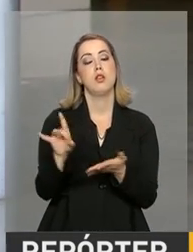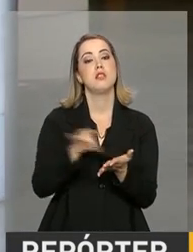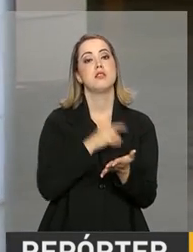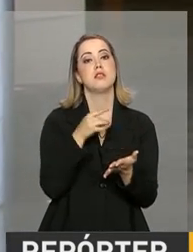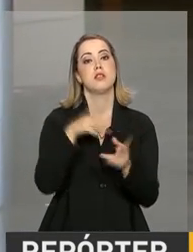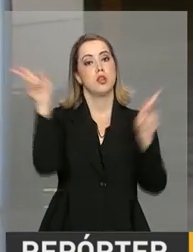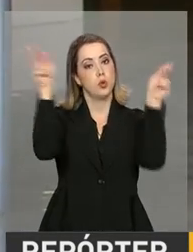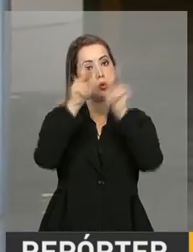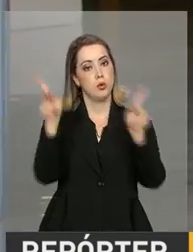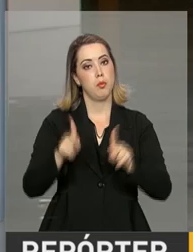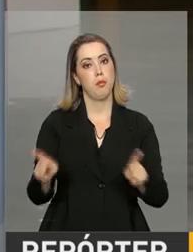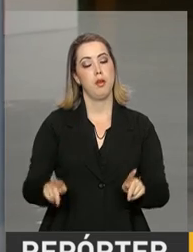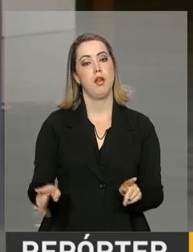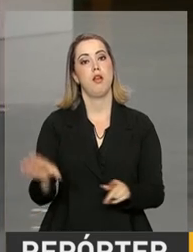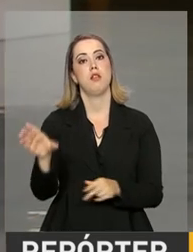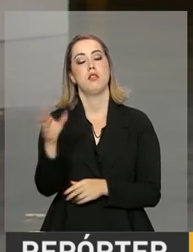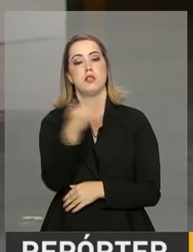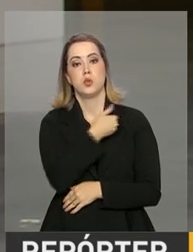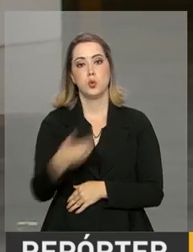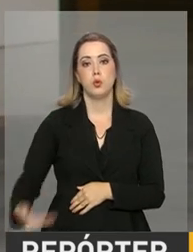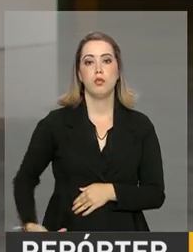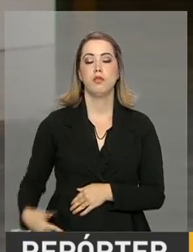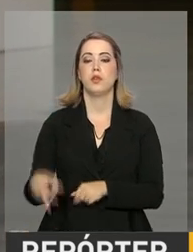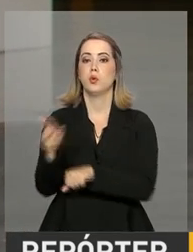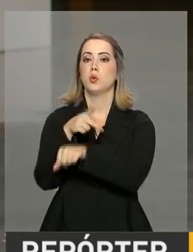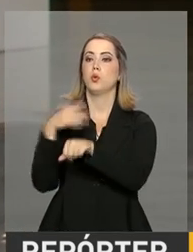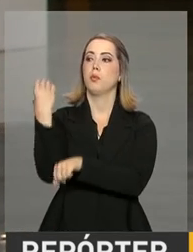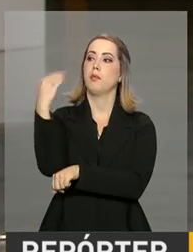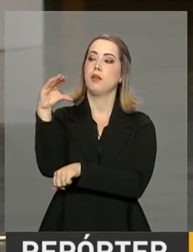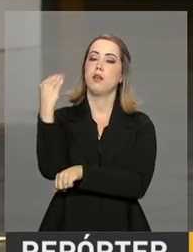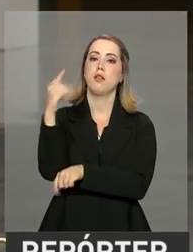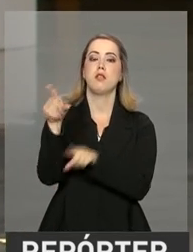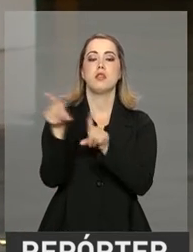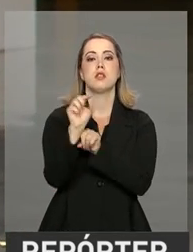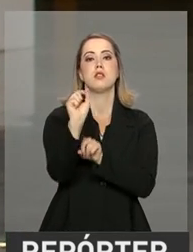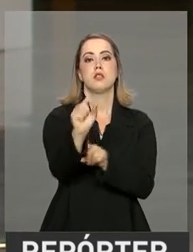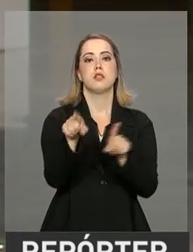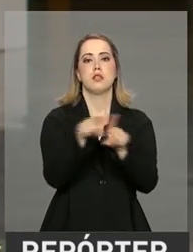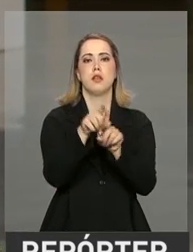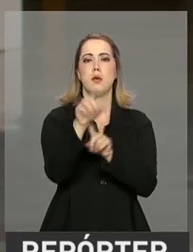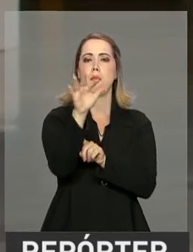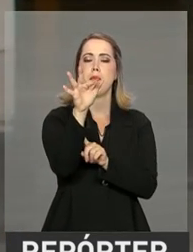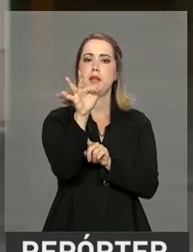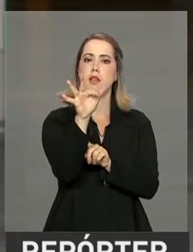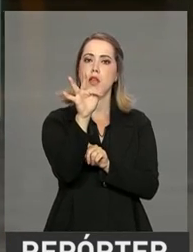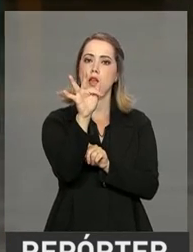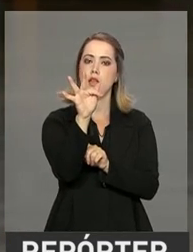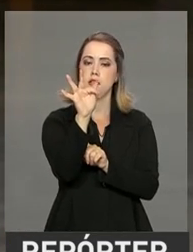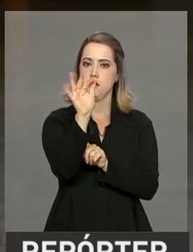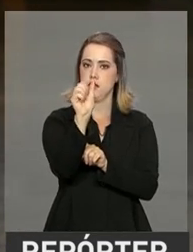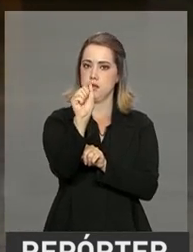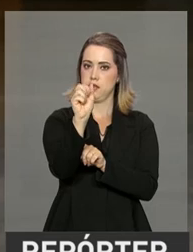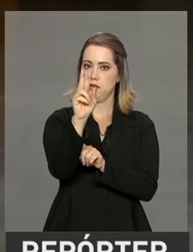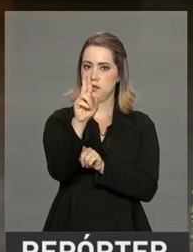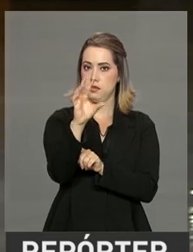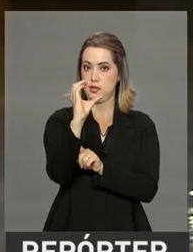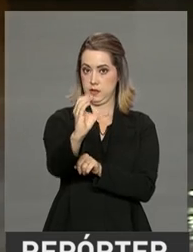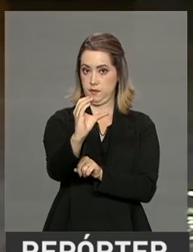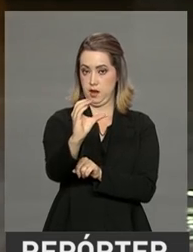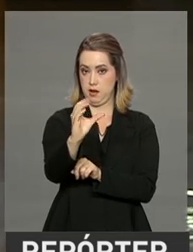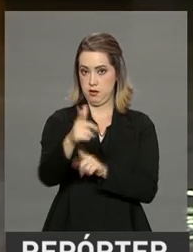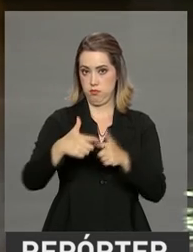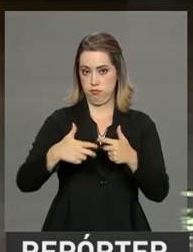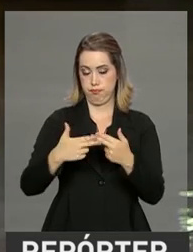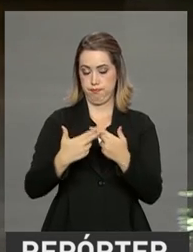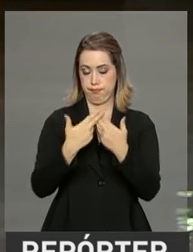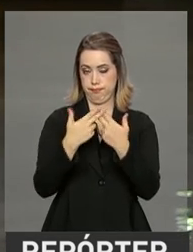acordo de paz entre o governo colombiano e as Forças Armadas Revolucionárias da Colômbia, as FARC, está marcada para as 5 da